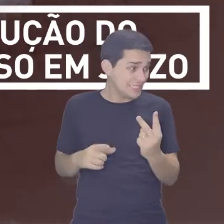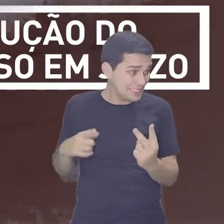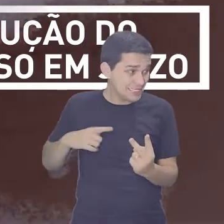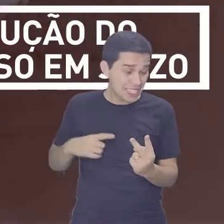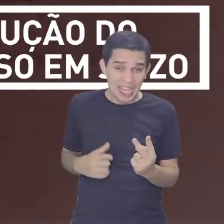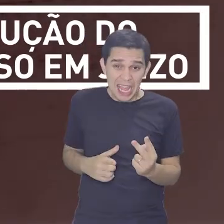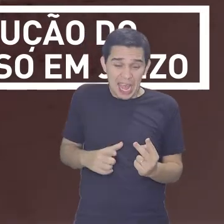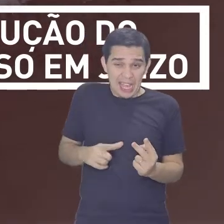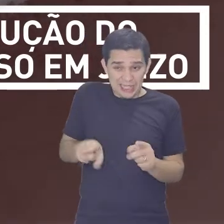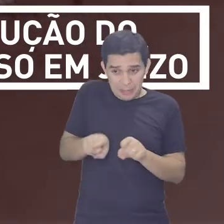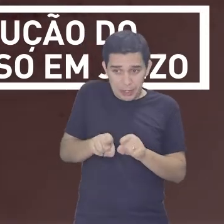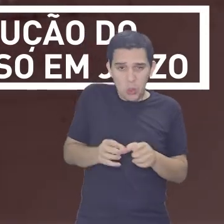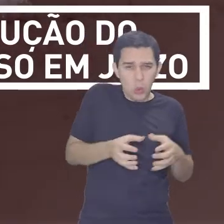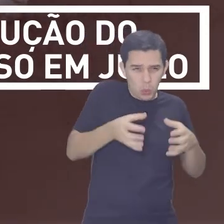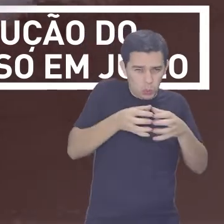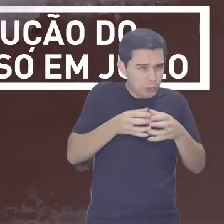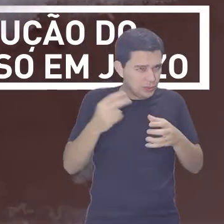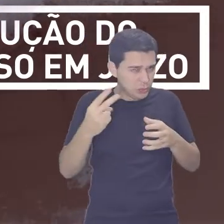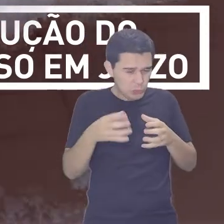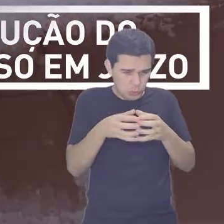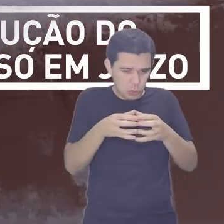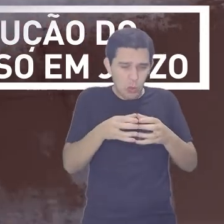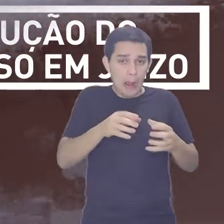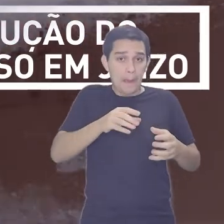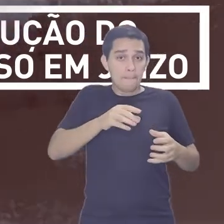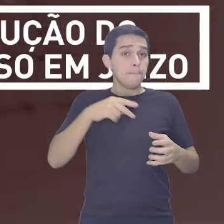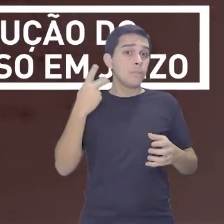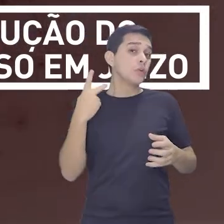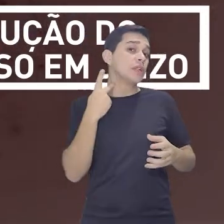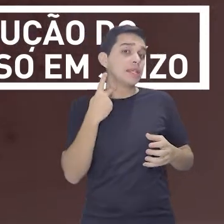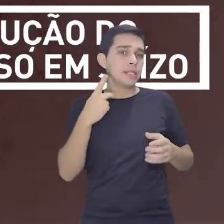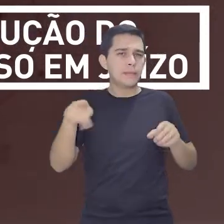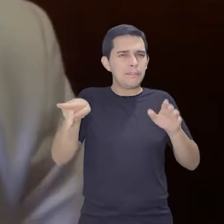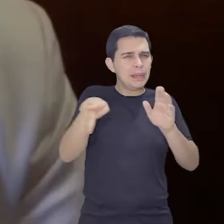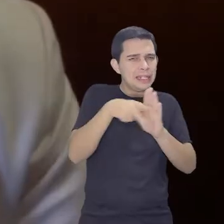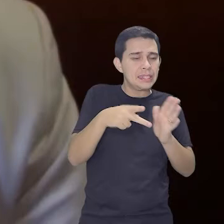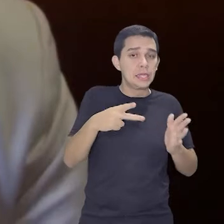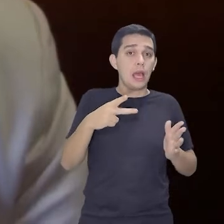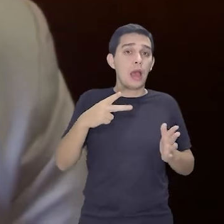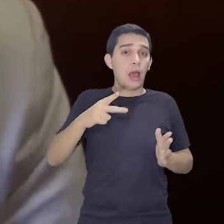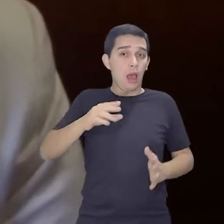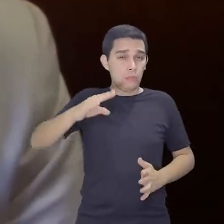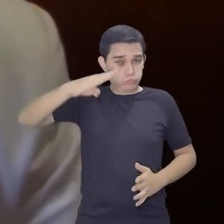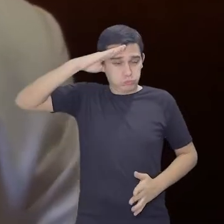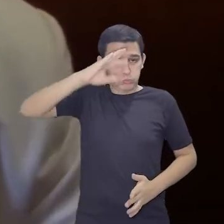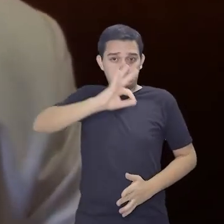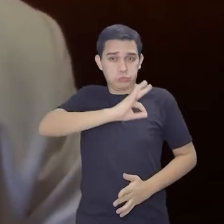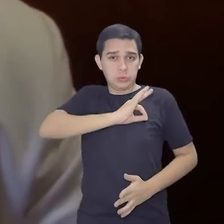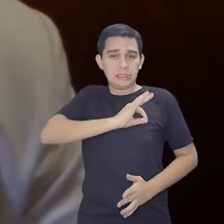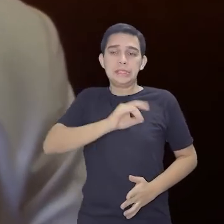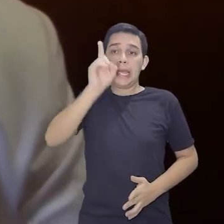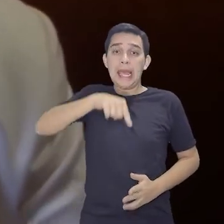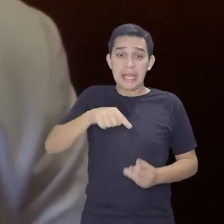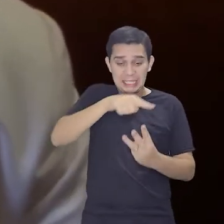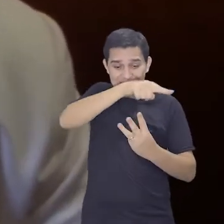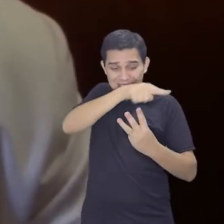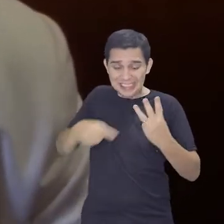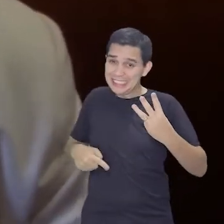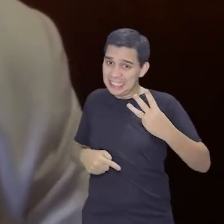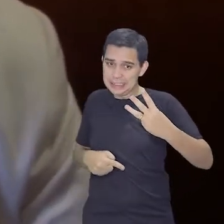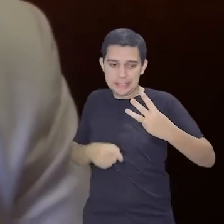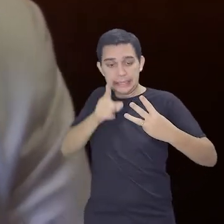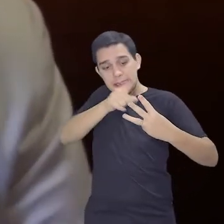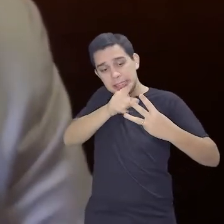Foi oferecida a denúncia foi aceita, agora instaurou-se um processo, vão ser ouvidas novamente as testemunhas